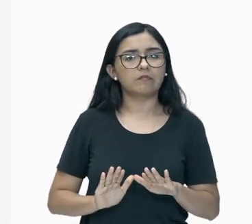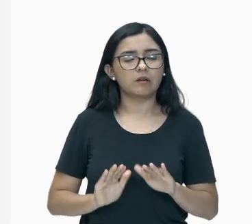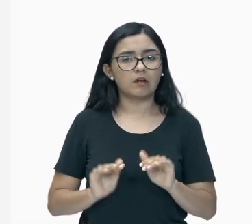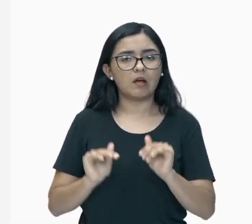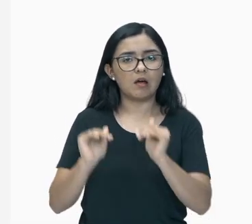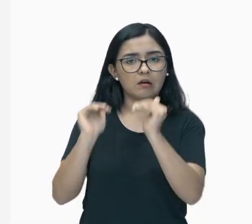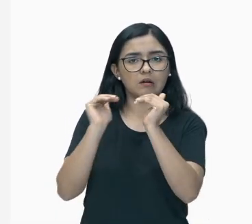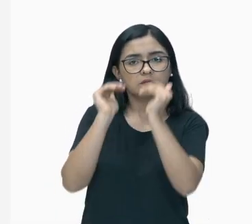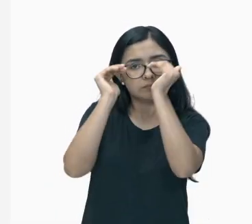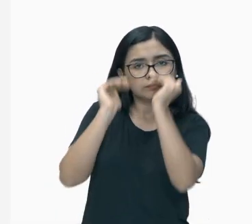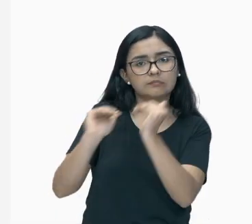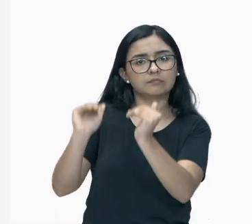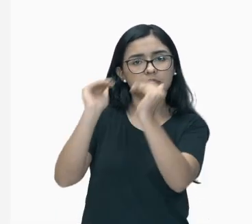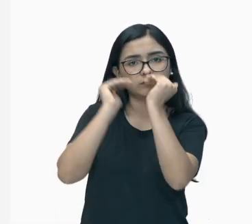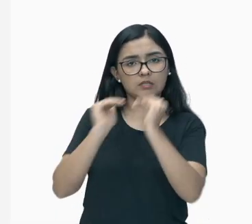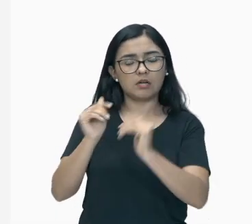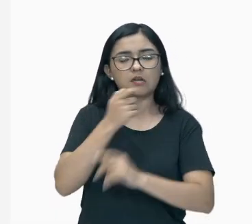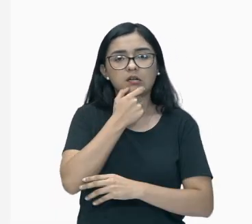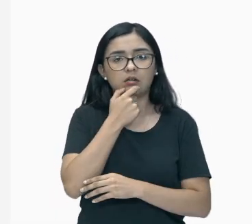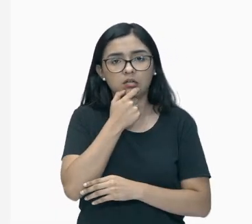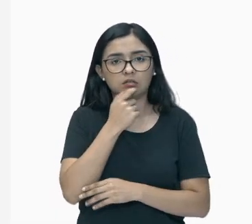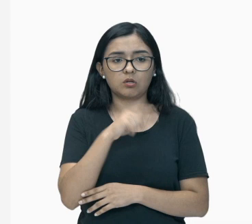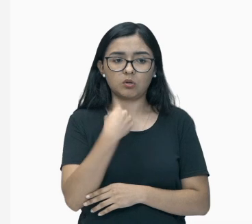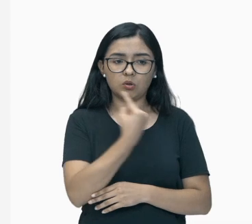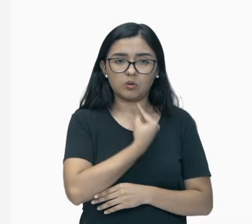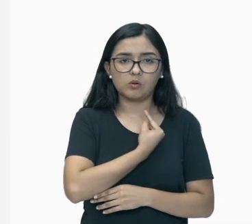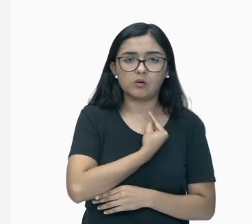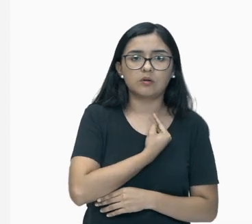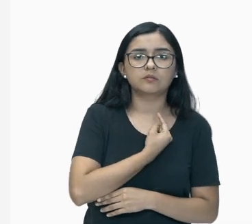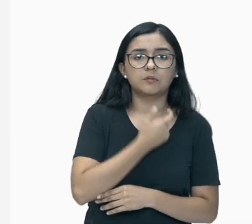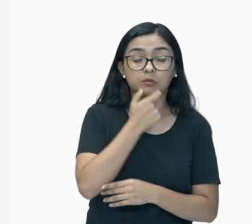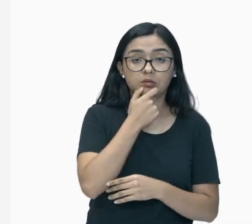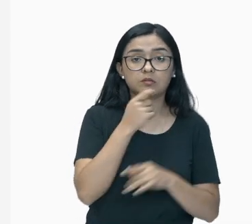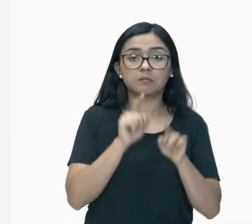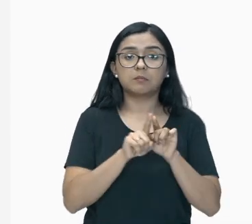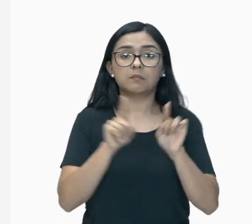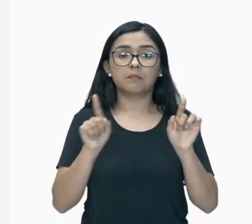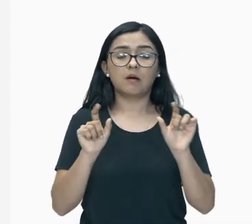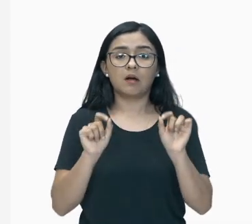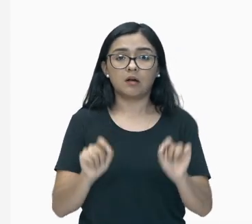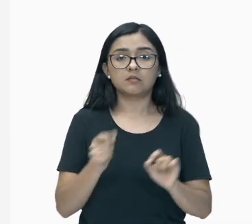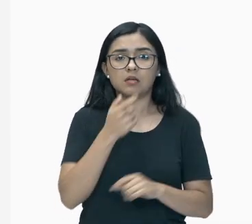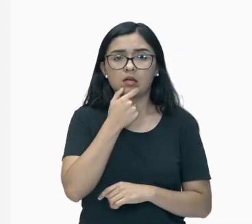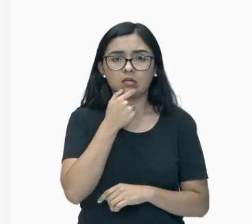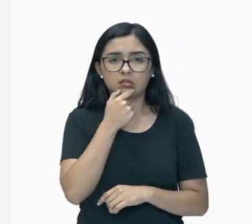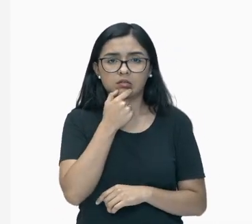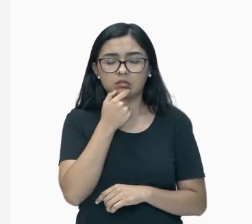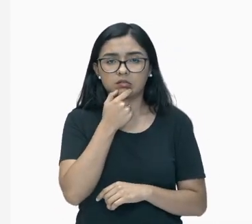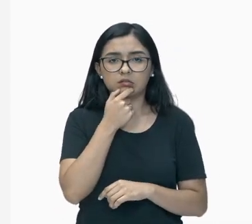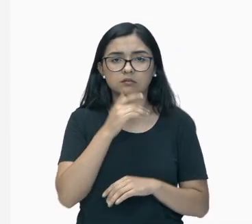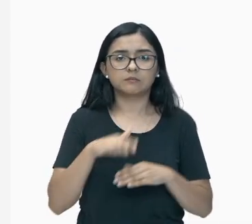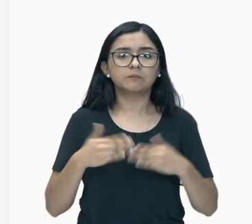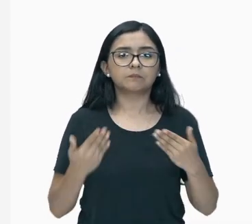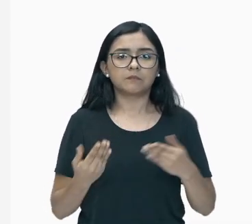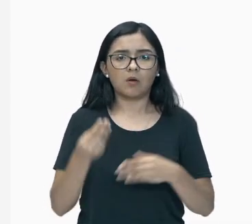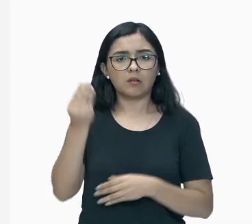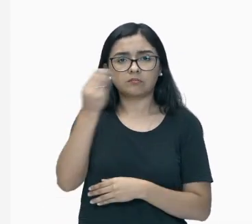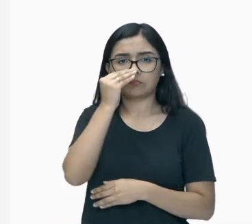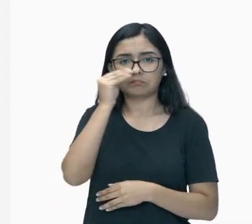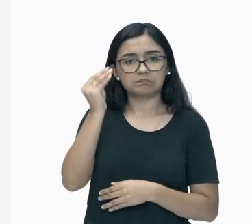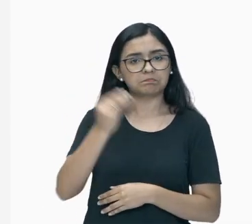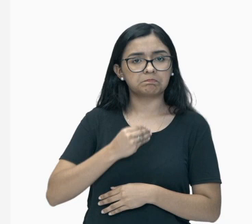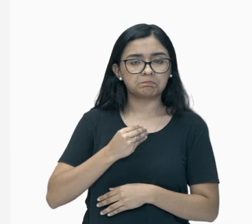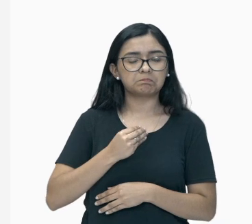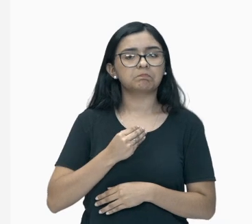subjugados à Inglaterra. Apesar de nós sermos ingleses, a Inglaterra não nos considera ingleses, não nos trata como